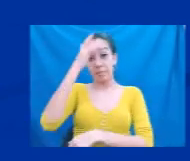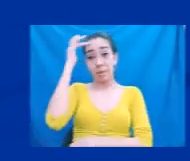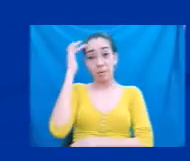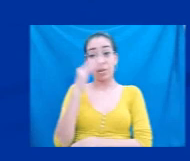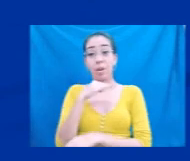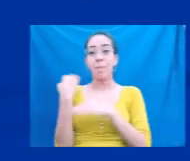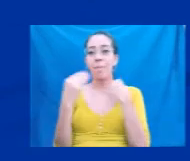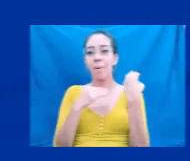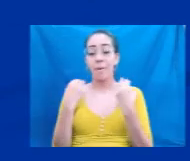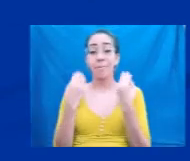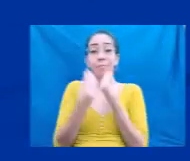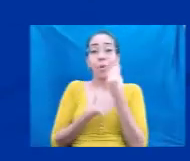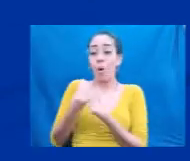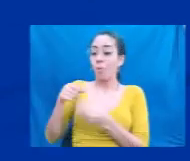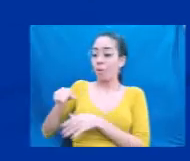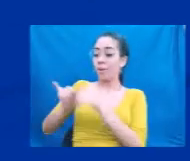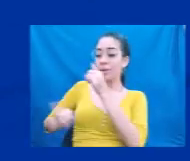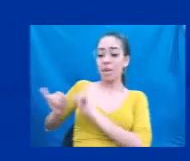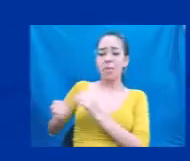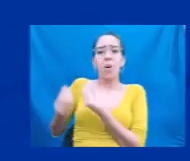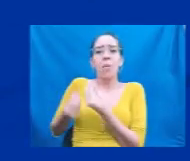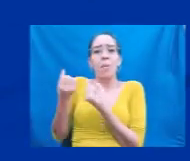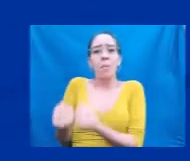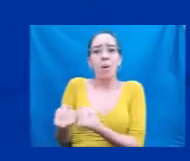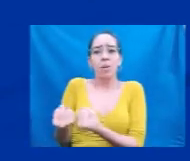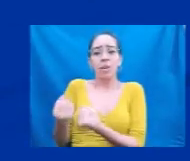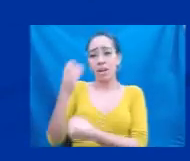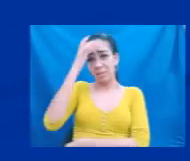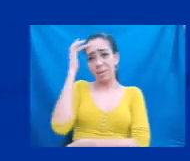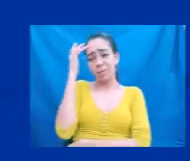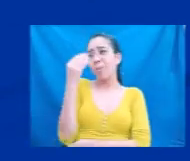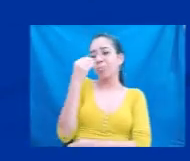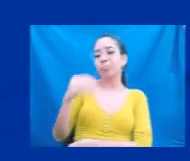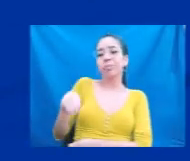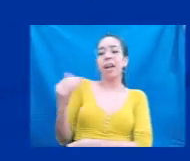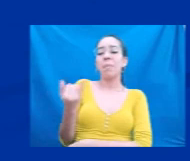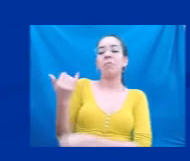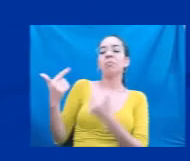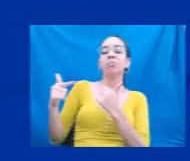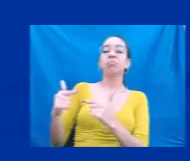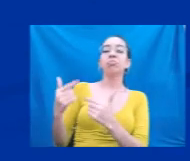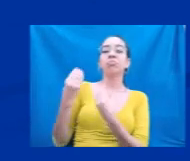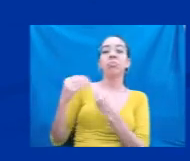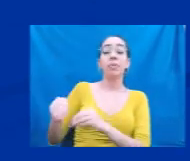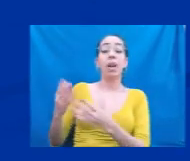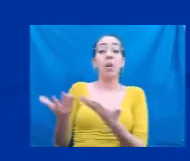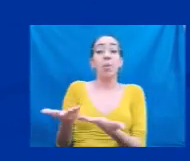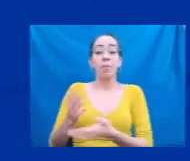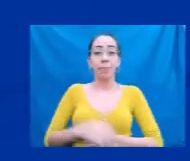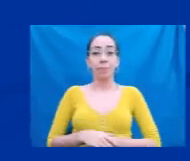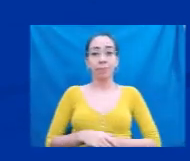um descaso tão grande com um produto, né, dessa natureza? Né? A pergunta que não